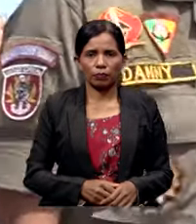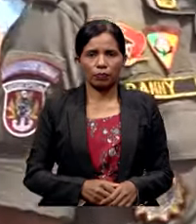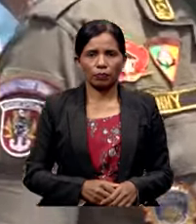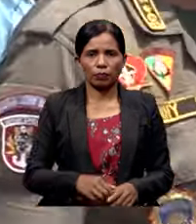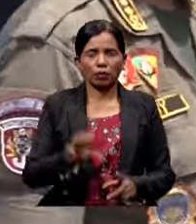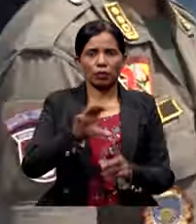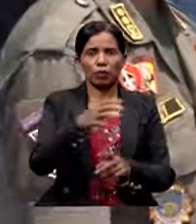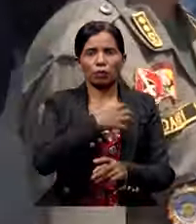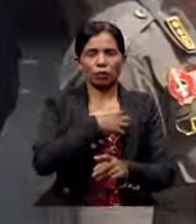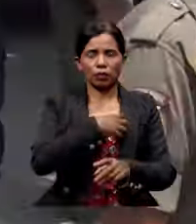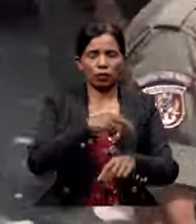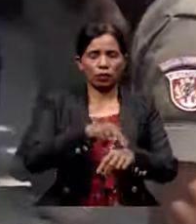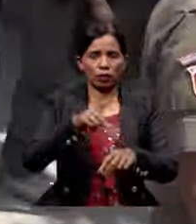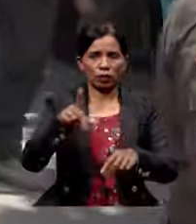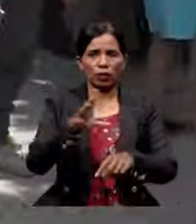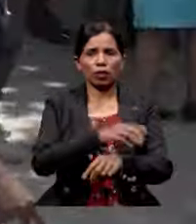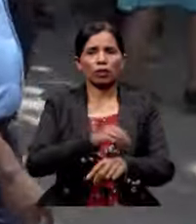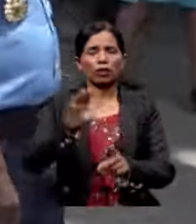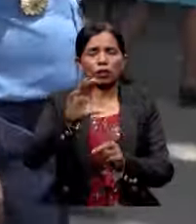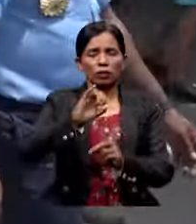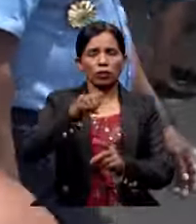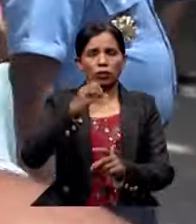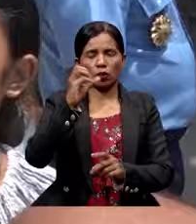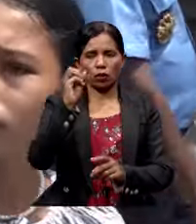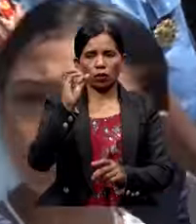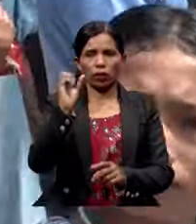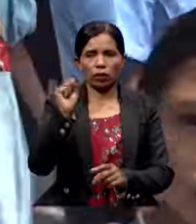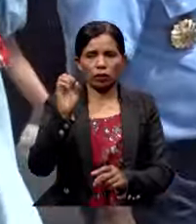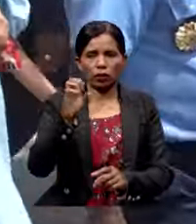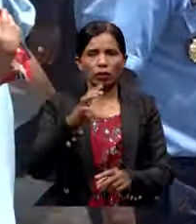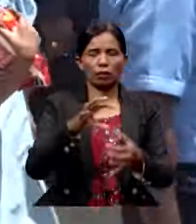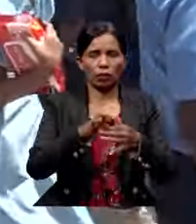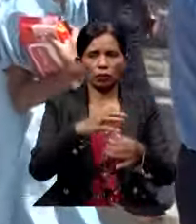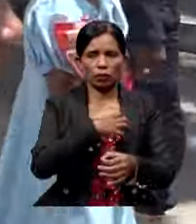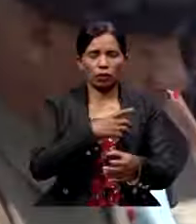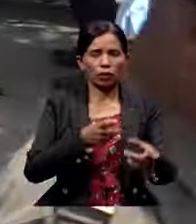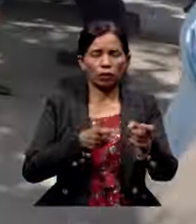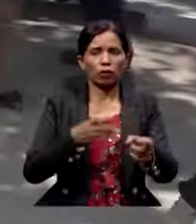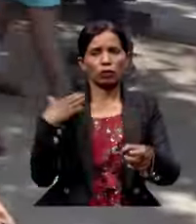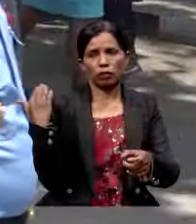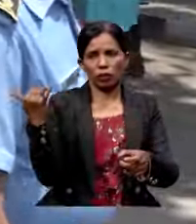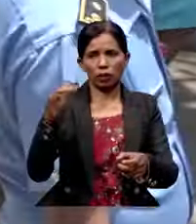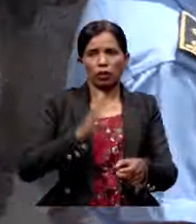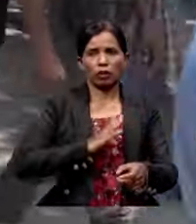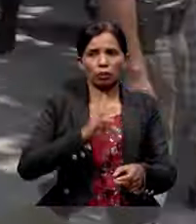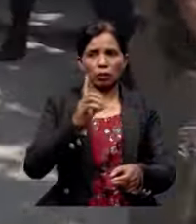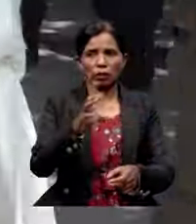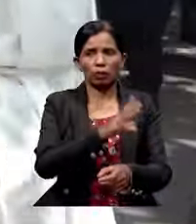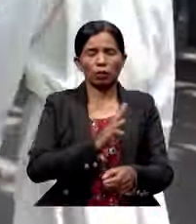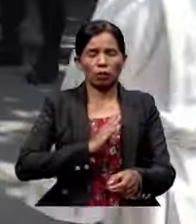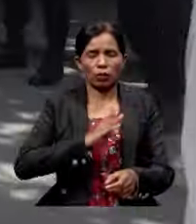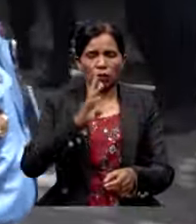Comandante Operacional Nacional Superintendente CFZ Soares Chateten, caso membro PNTL Nebetiro Zoven Sira Ia Bidau, Garuai Baucau